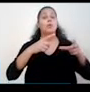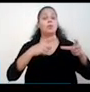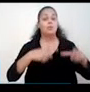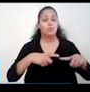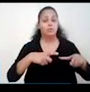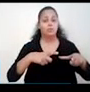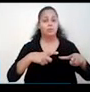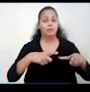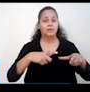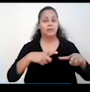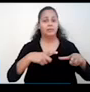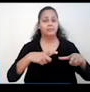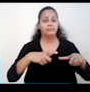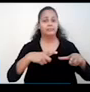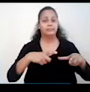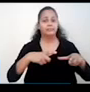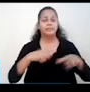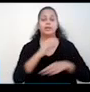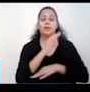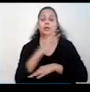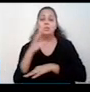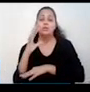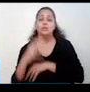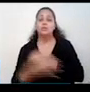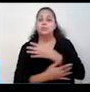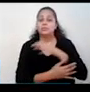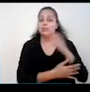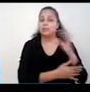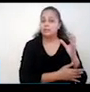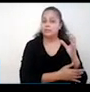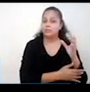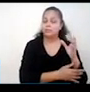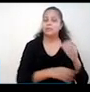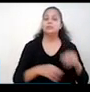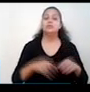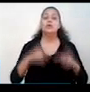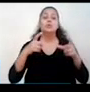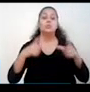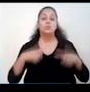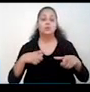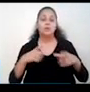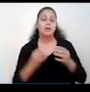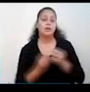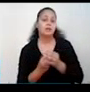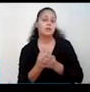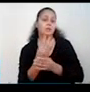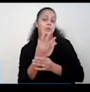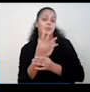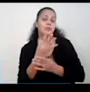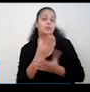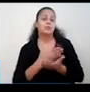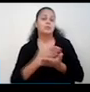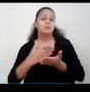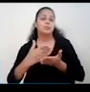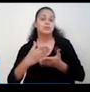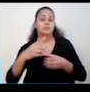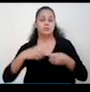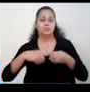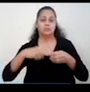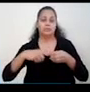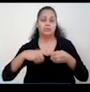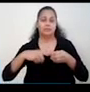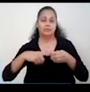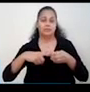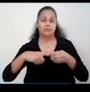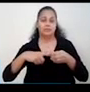localização e os aspectos mais naturais aí de onde surgiu a cidade. Então, fala especificamente sobre o sítio urbano. No